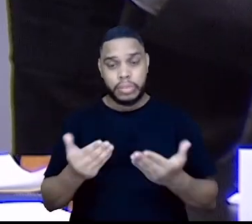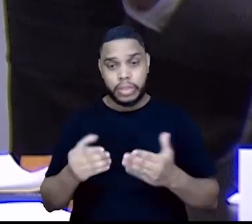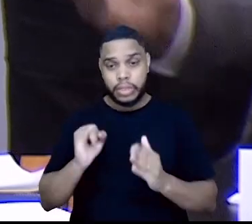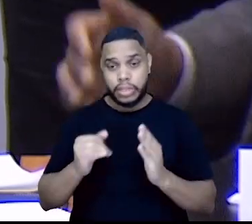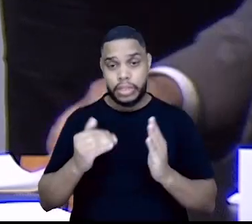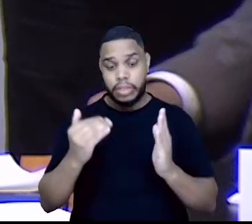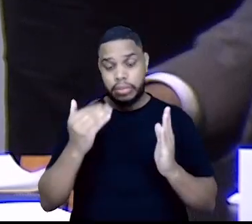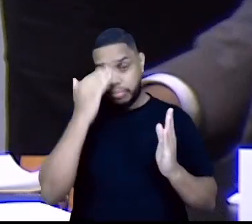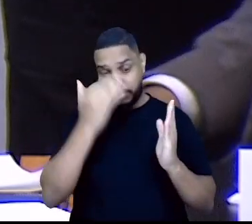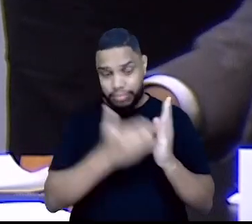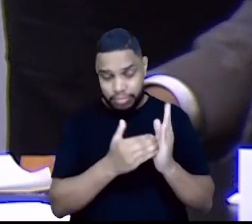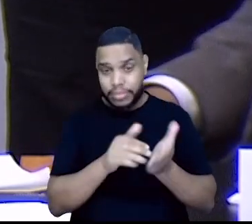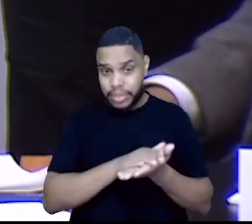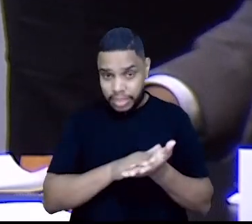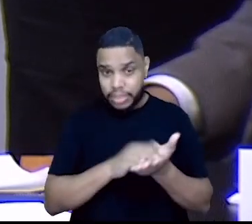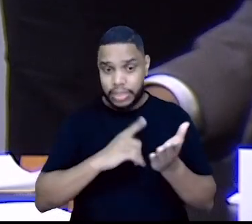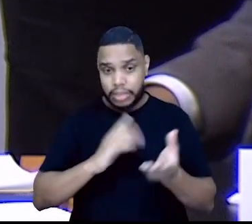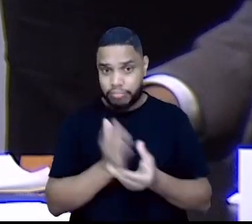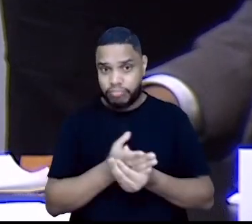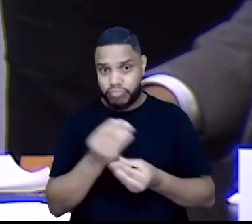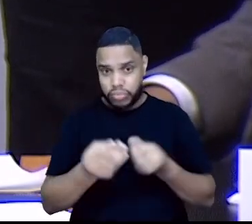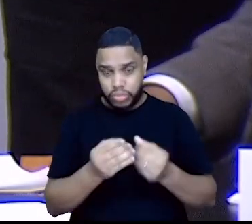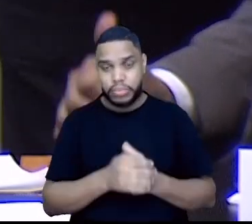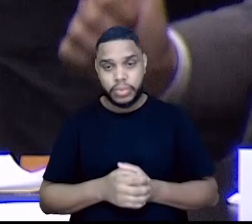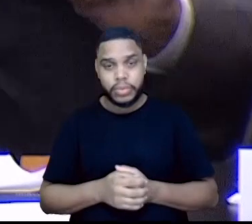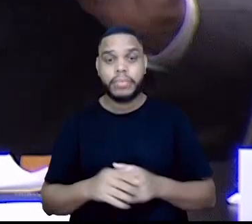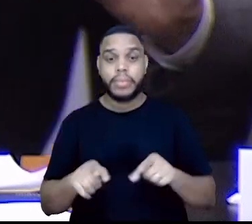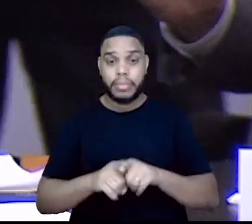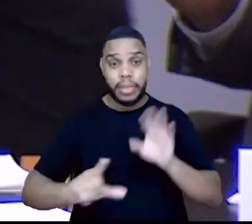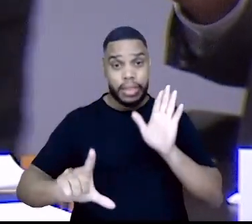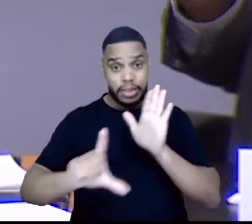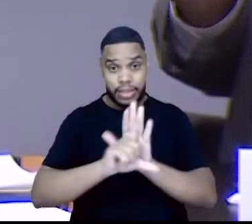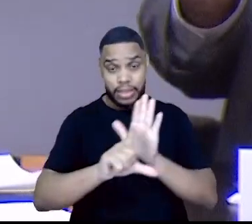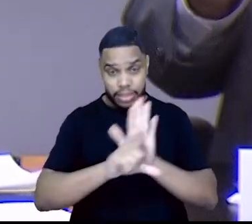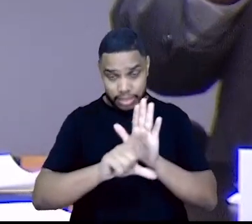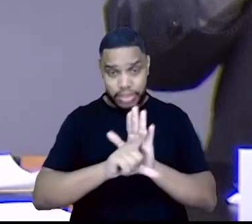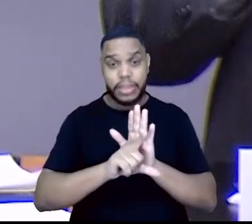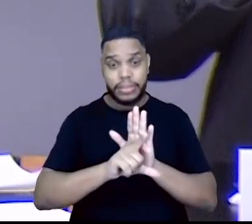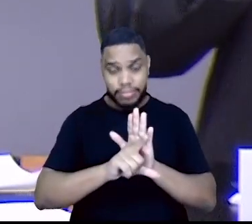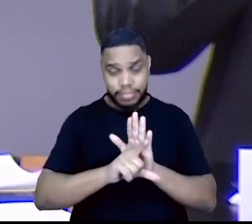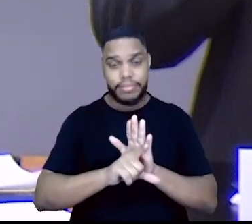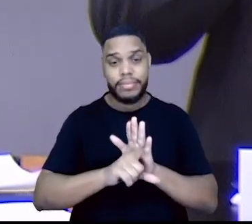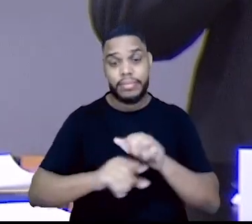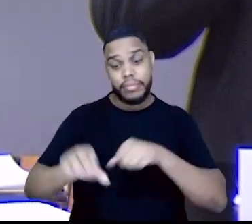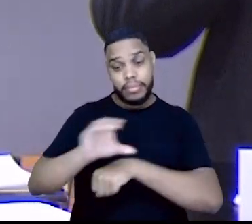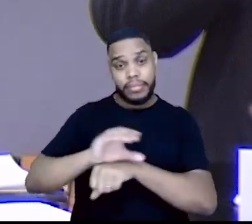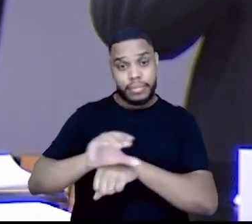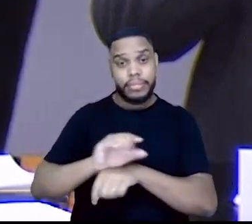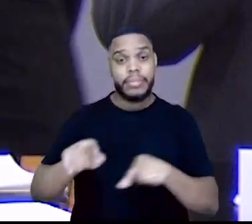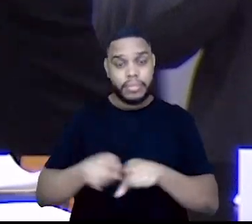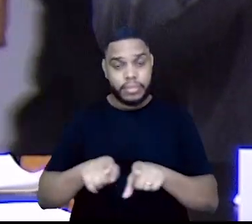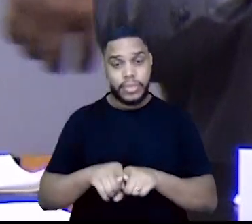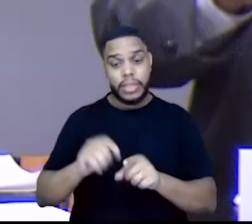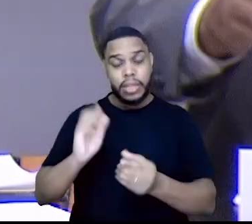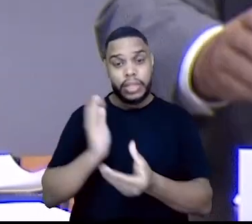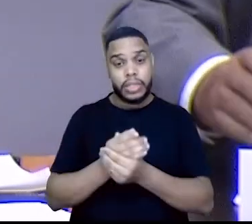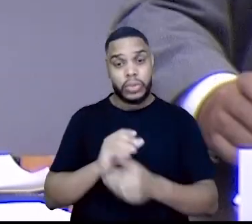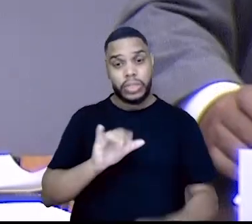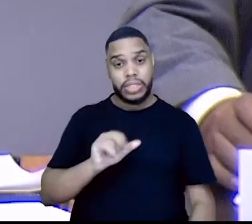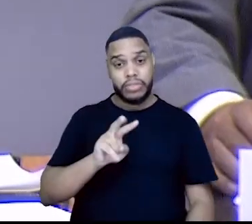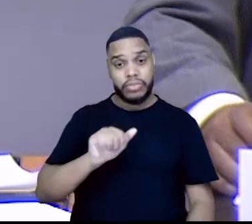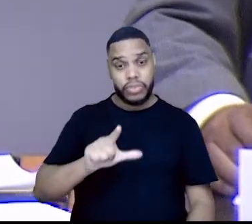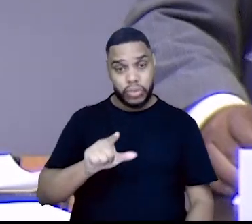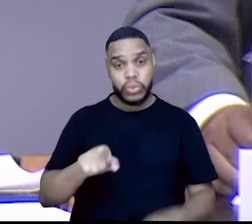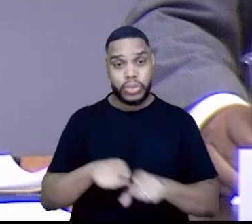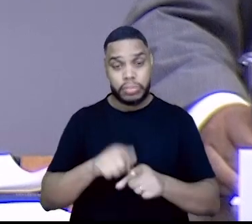preceito fundamental e, pela legislação ordinária, mas também constitucionalizadas, a ação civil pública e o mandado